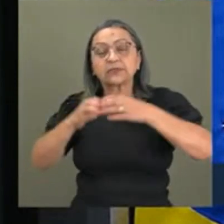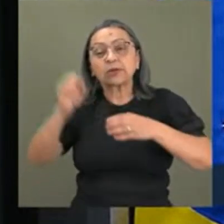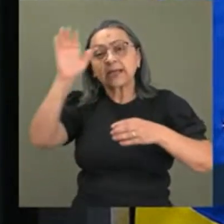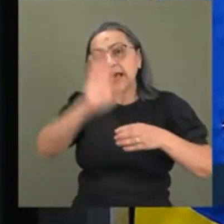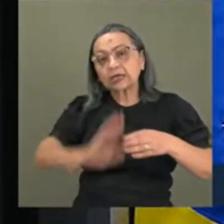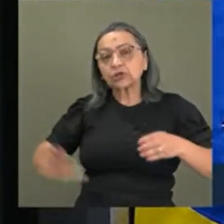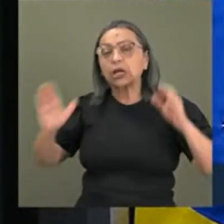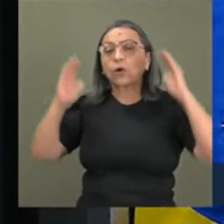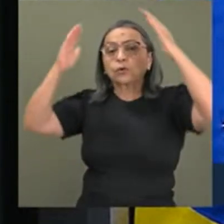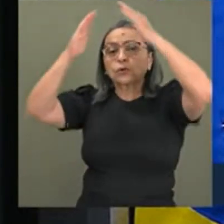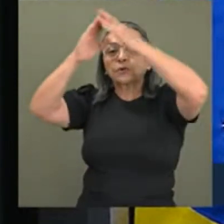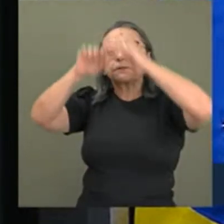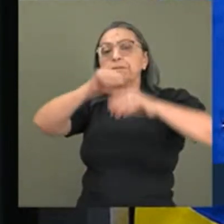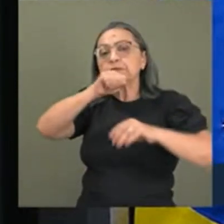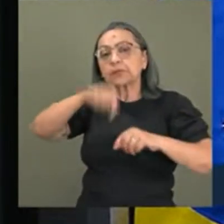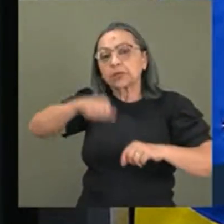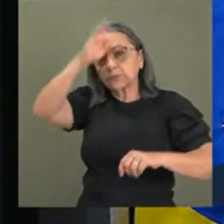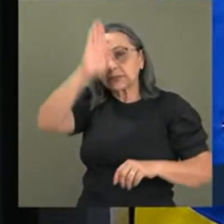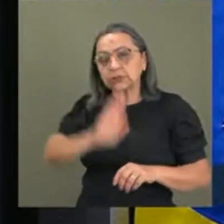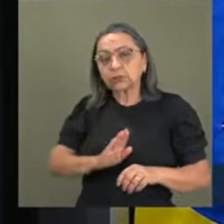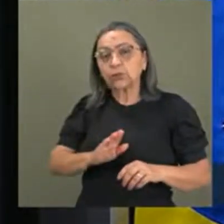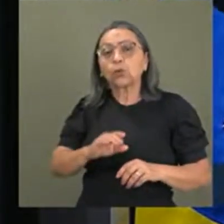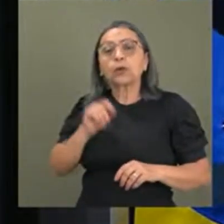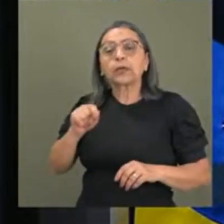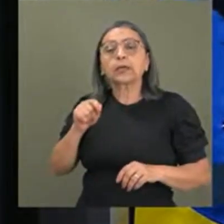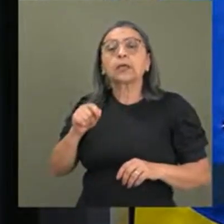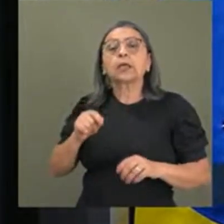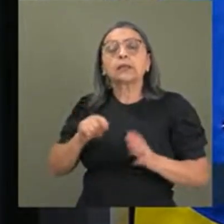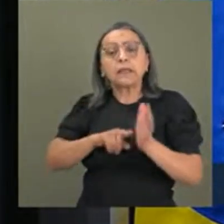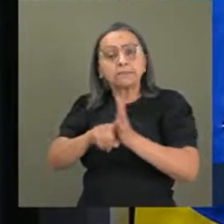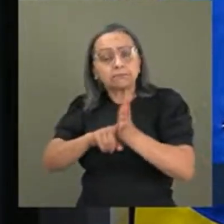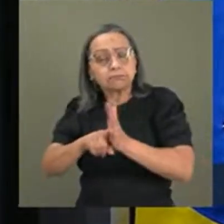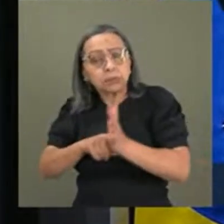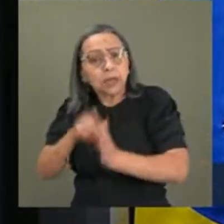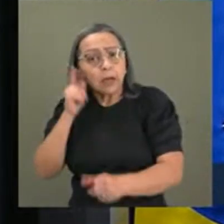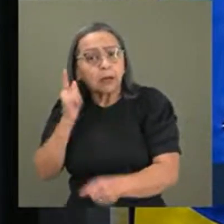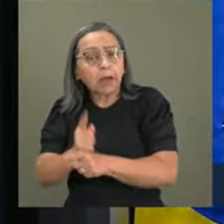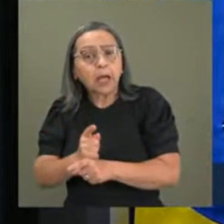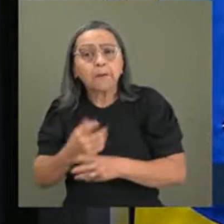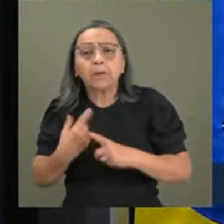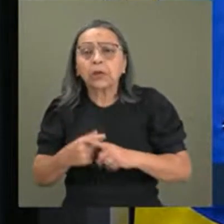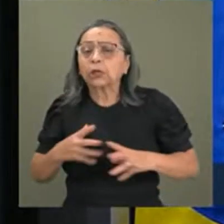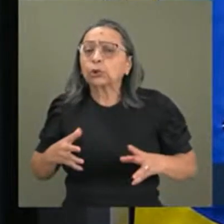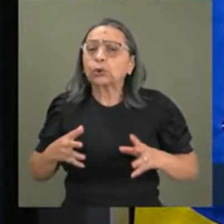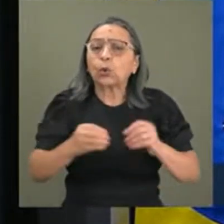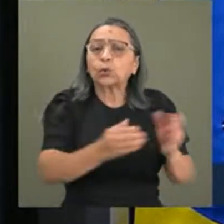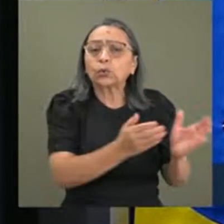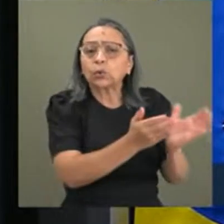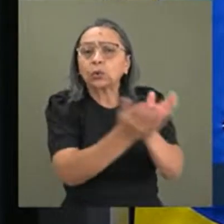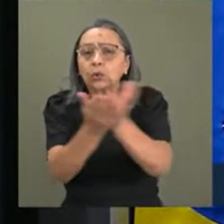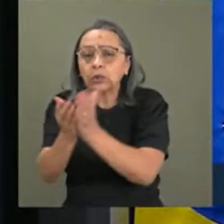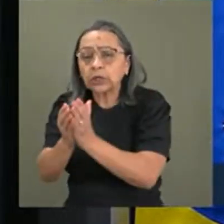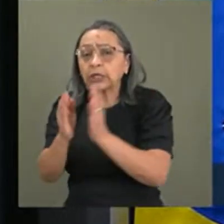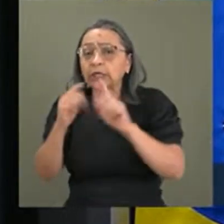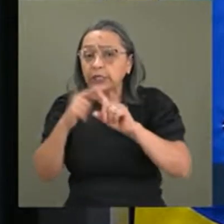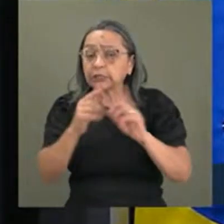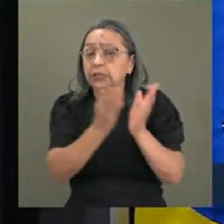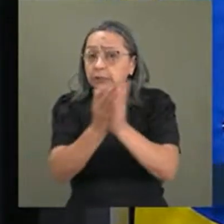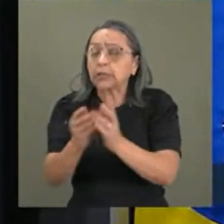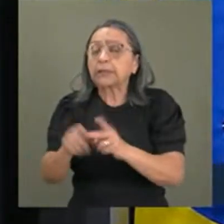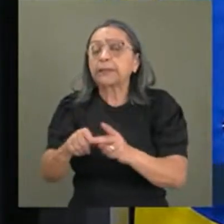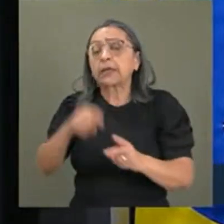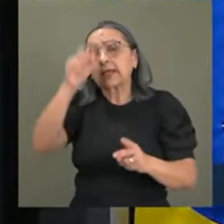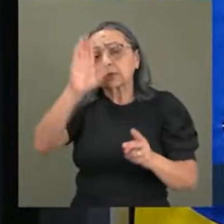Nacional de Bispos do Brasil, por praticamente também todas as igrejas evangélicas do país que se